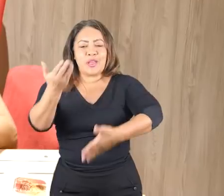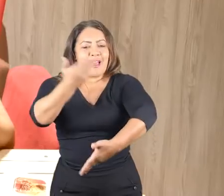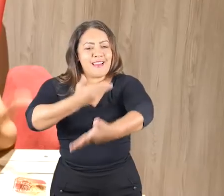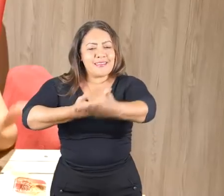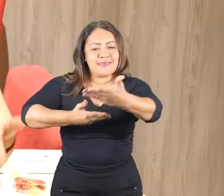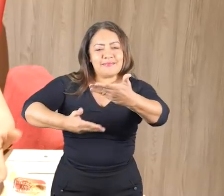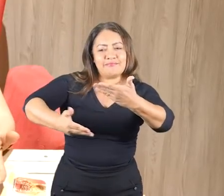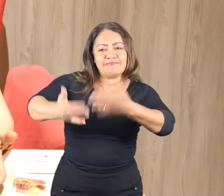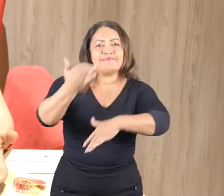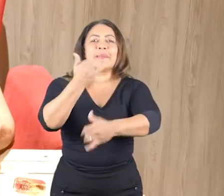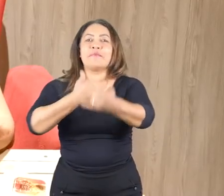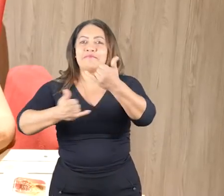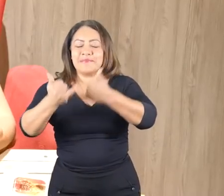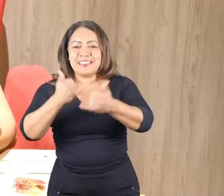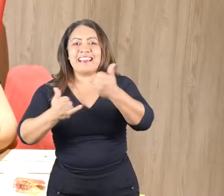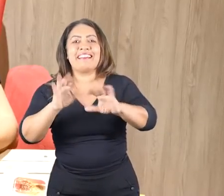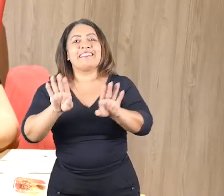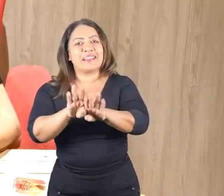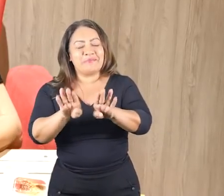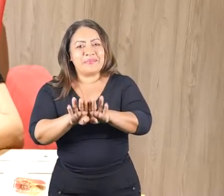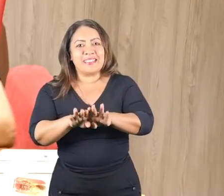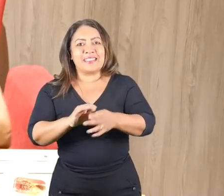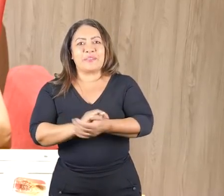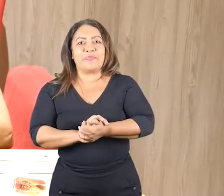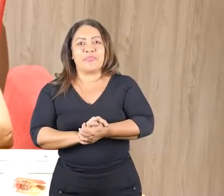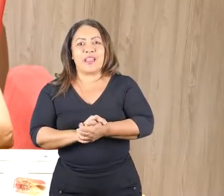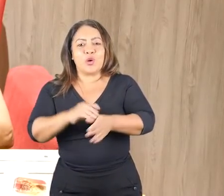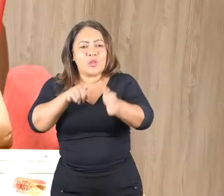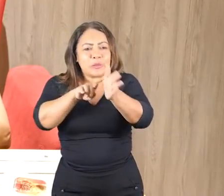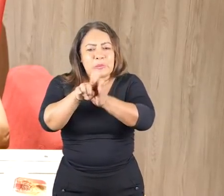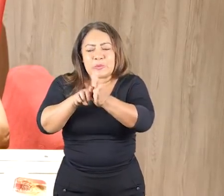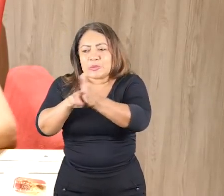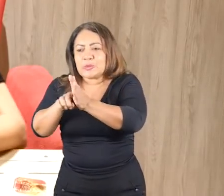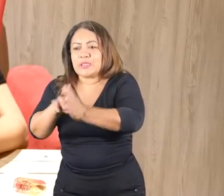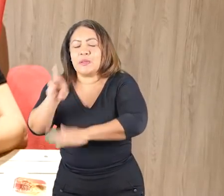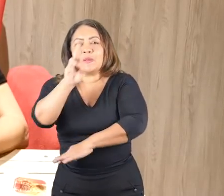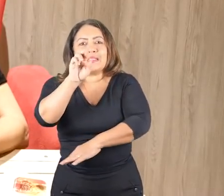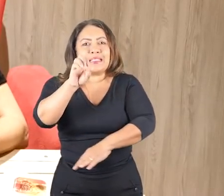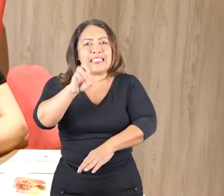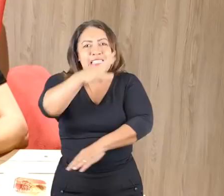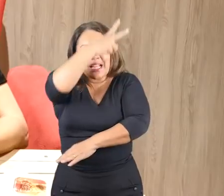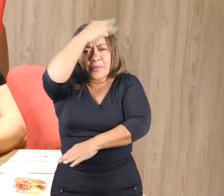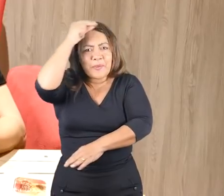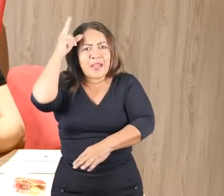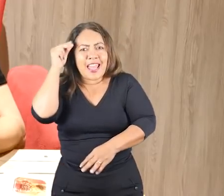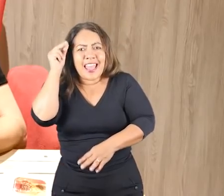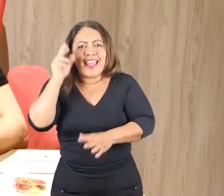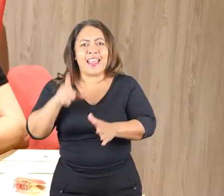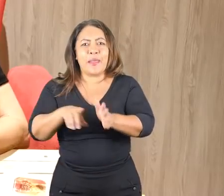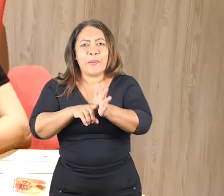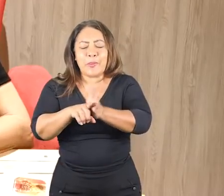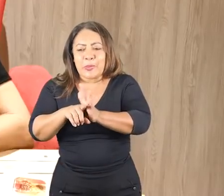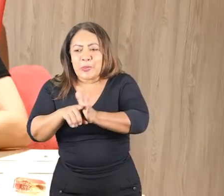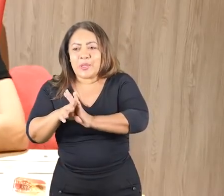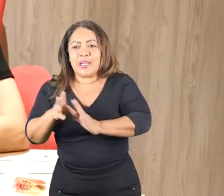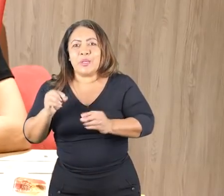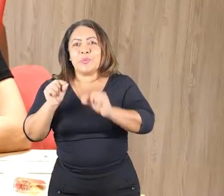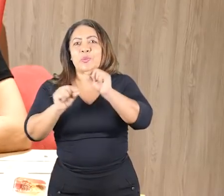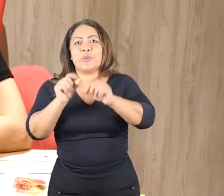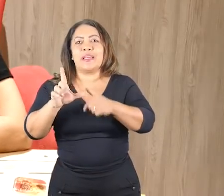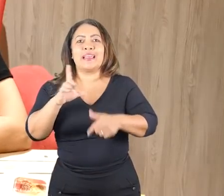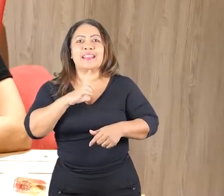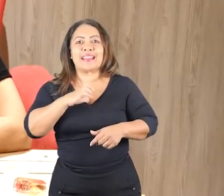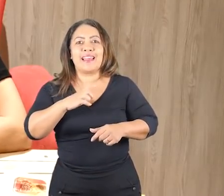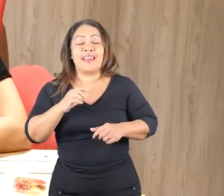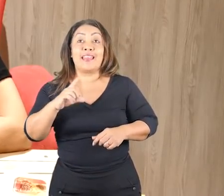aprendem, que são pelas interações e brincadeiras. Então nós procuramos na rede, então